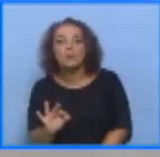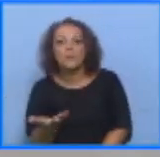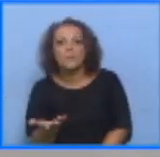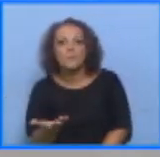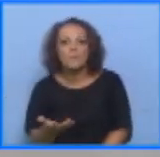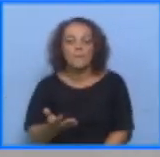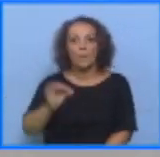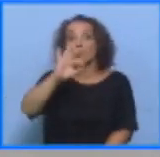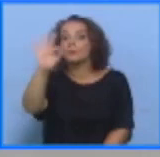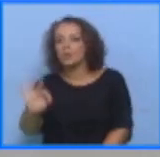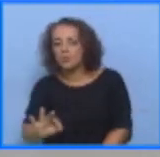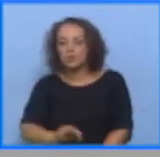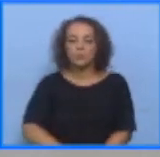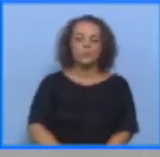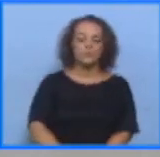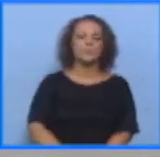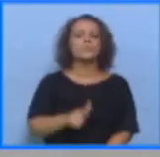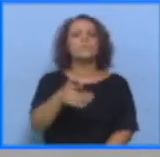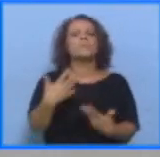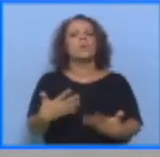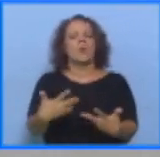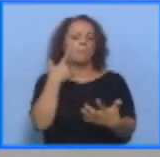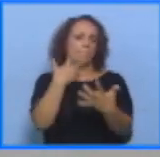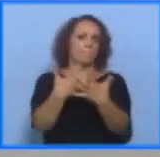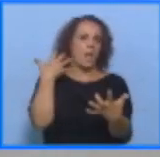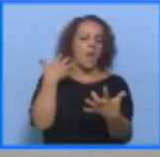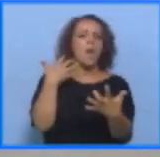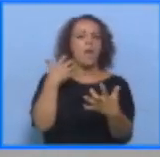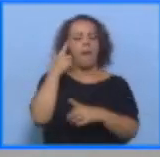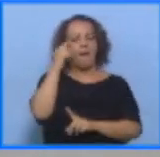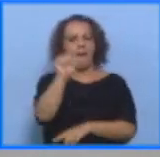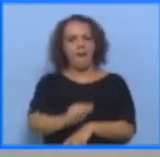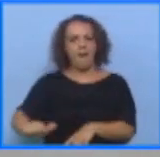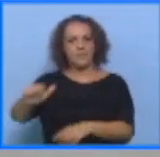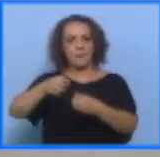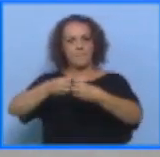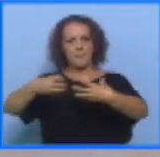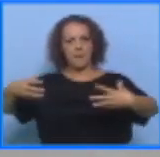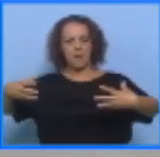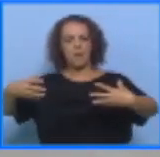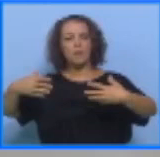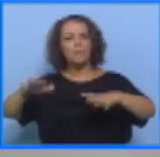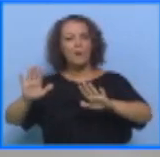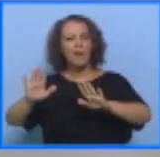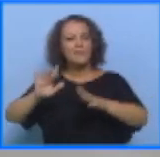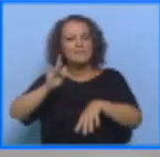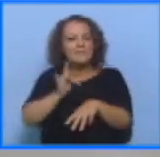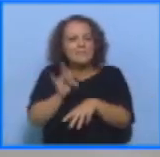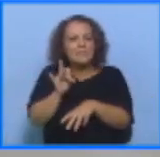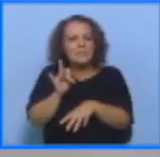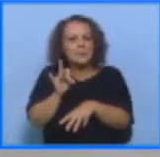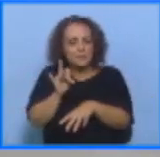dominicanos que estão em grande força agora na Ásia, não é? Mais pujante, depois também as sensibilidades de ali